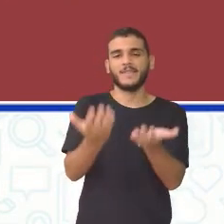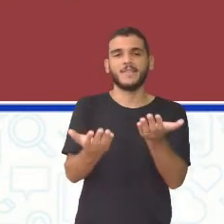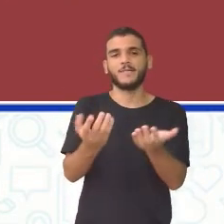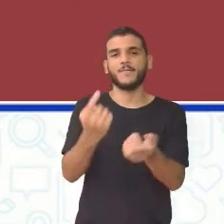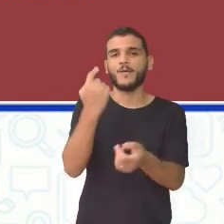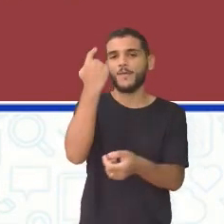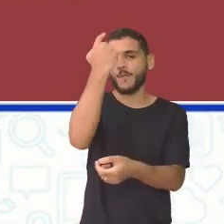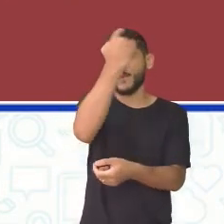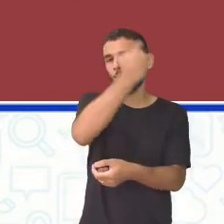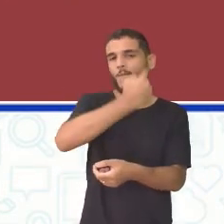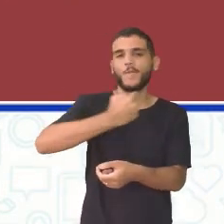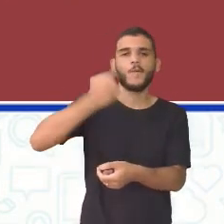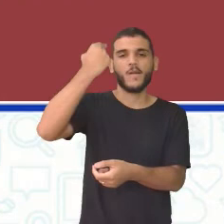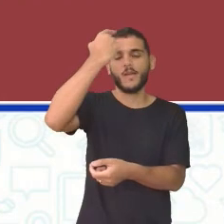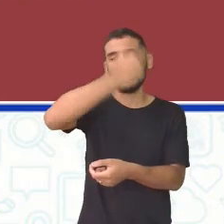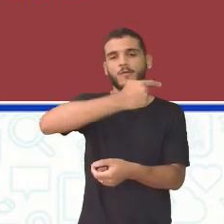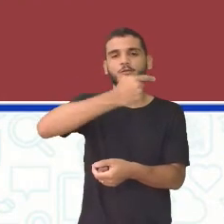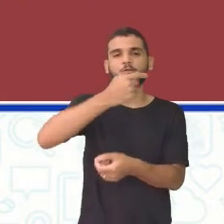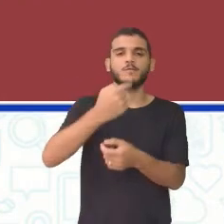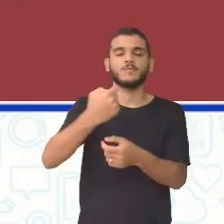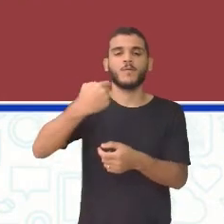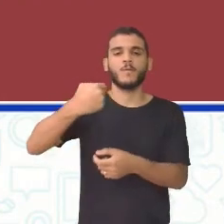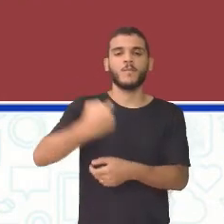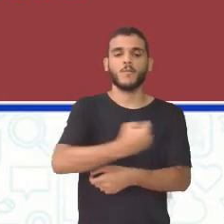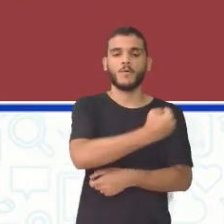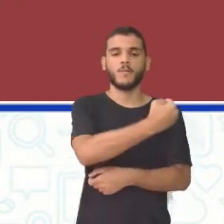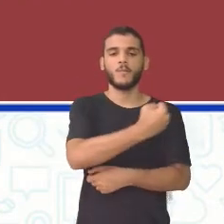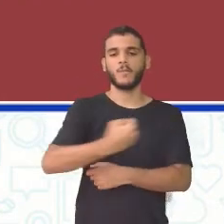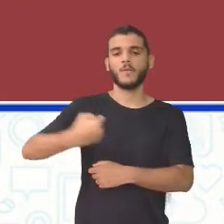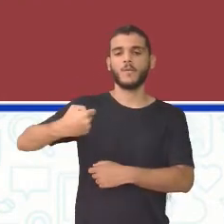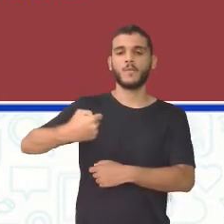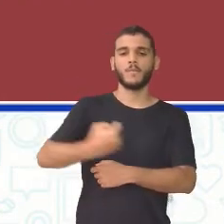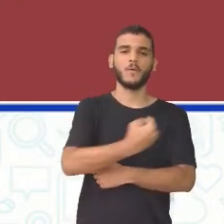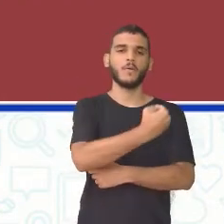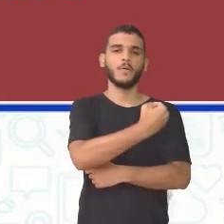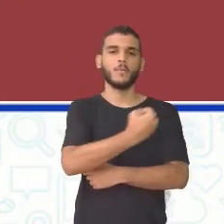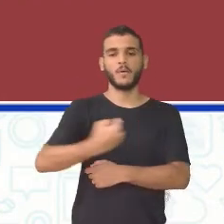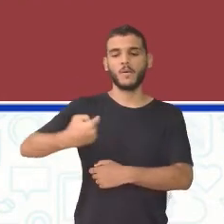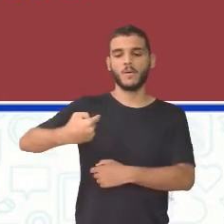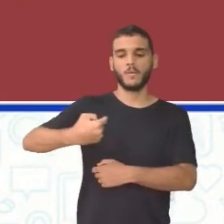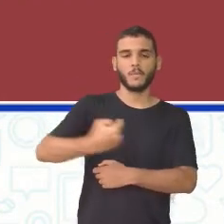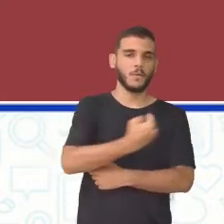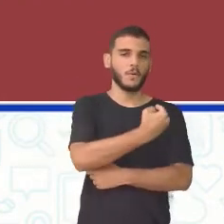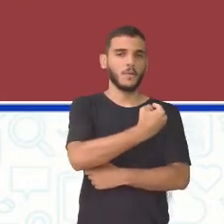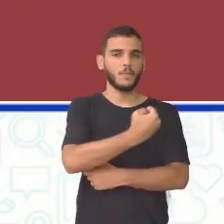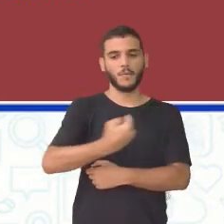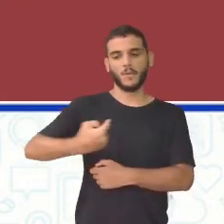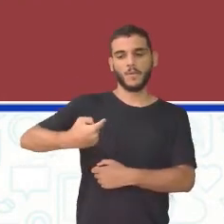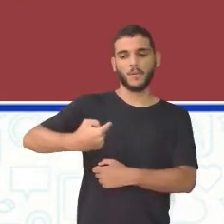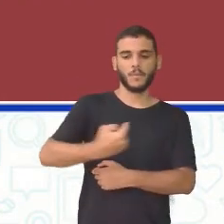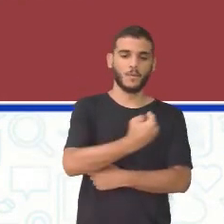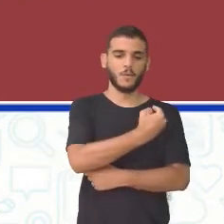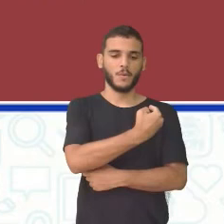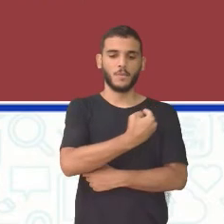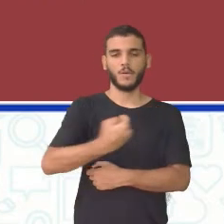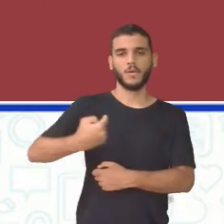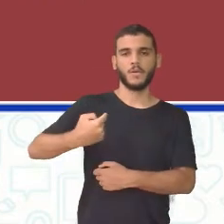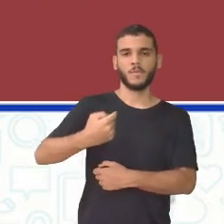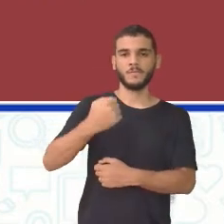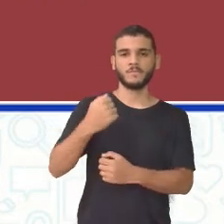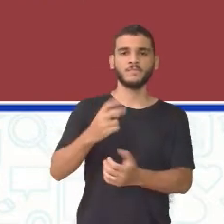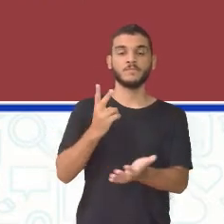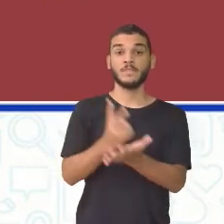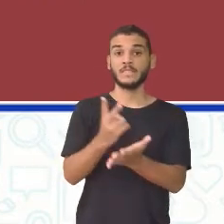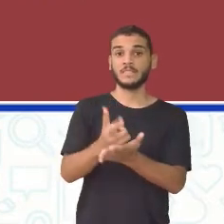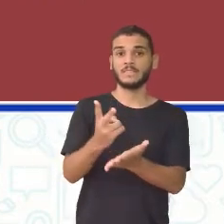ficavam balançando de um lado para o outro, embora balançasse sempre no mesmo lugar. O pêndulo não